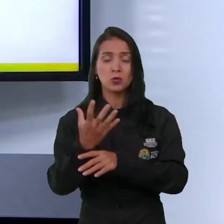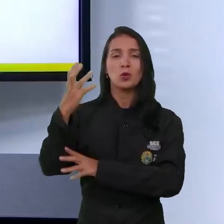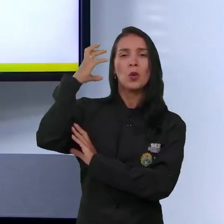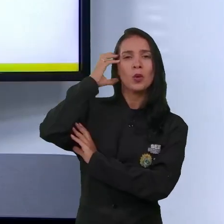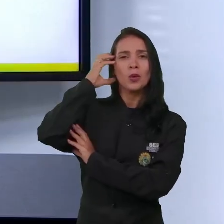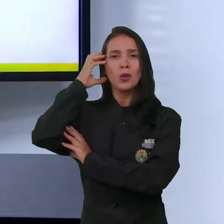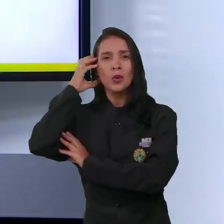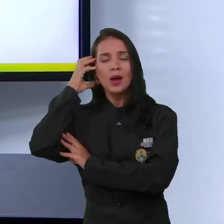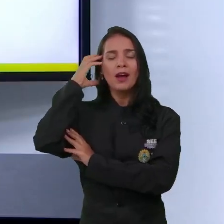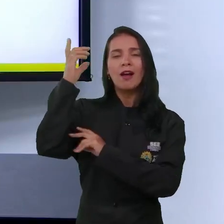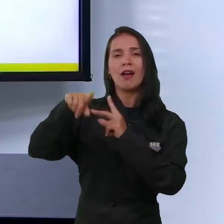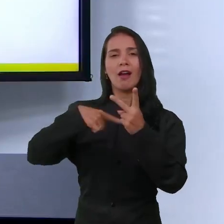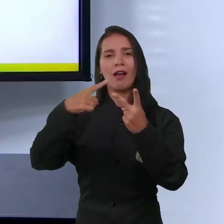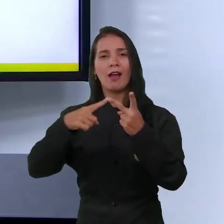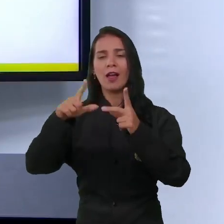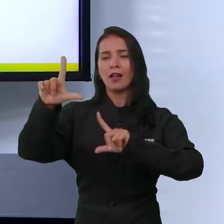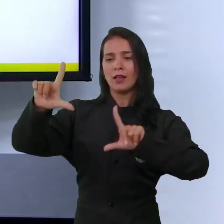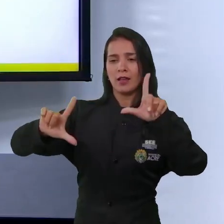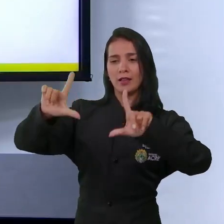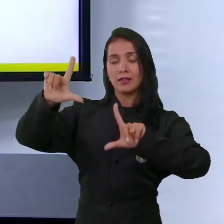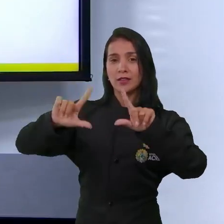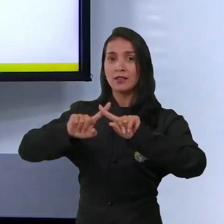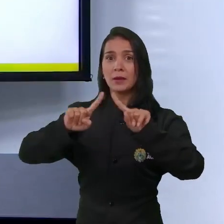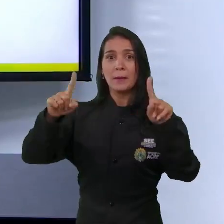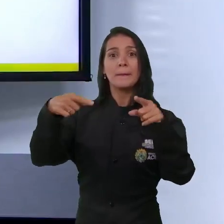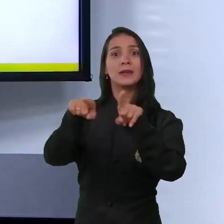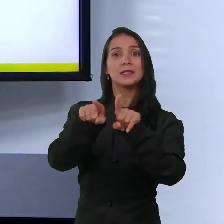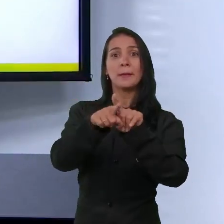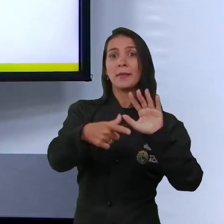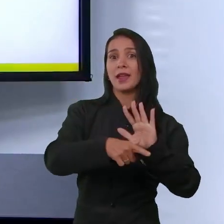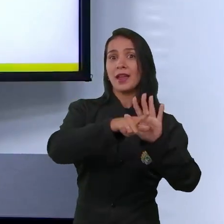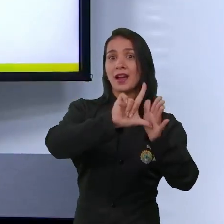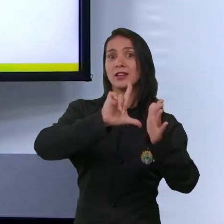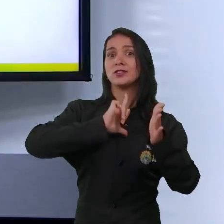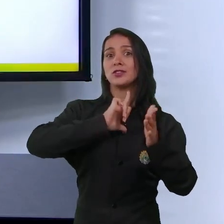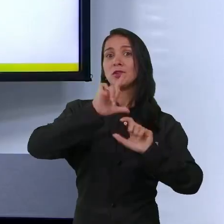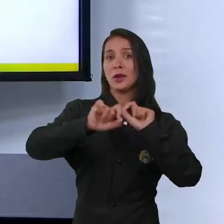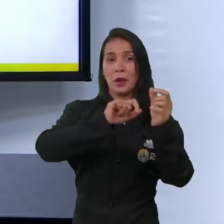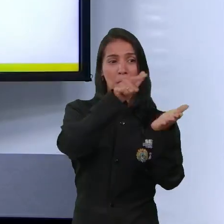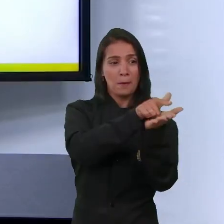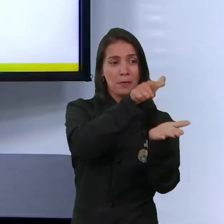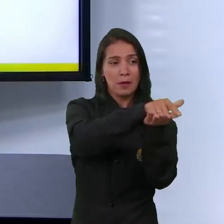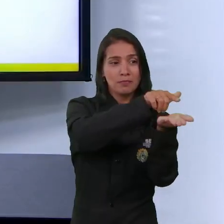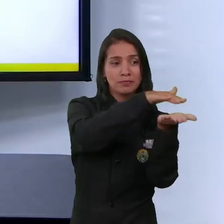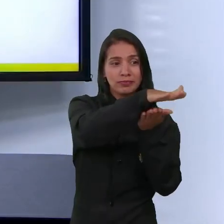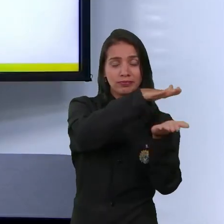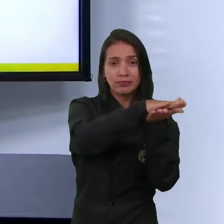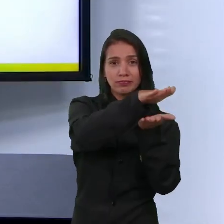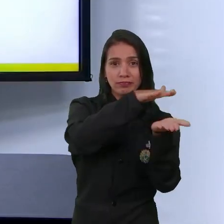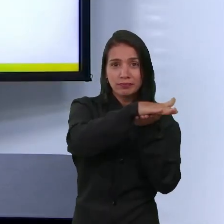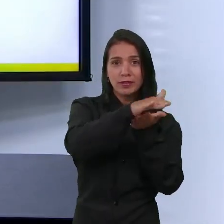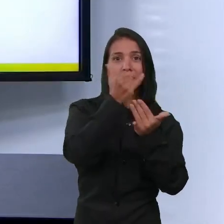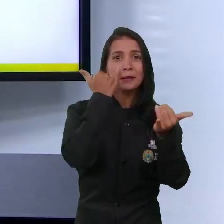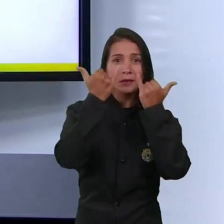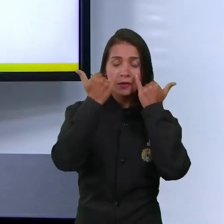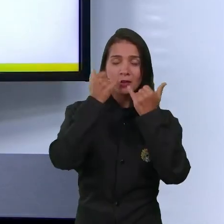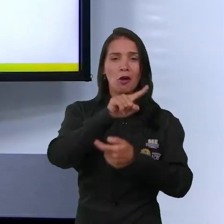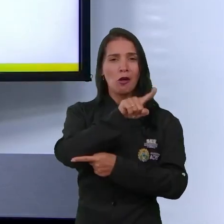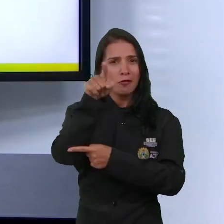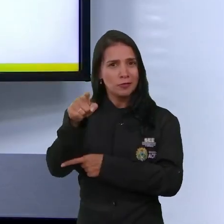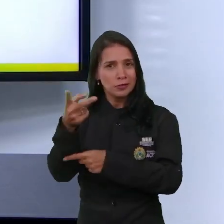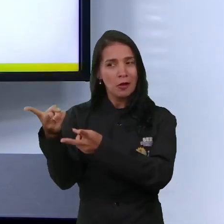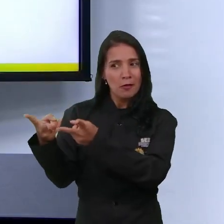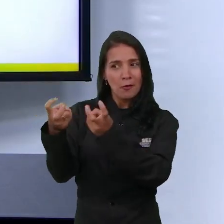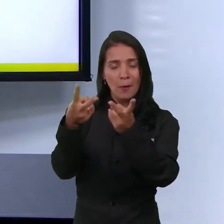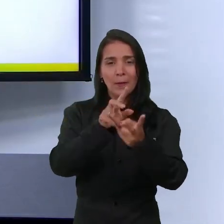televisão, mas antes também havia os jornais impressos. Então, vocês vão observar outros